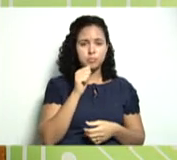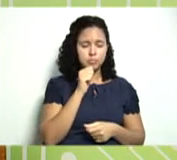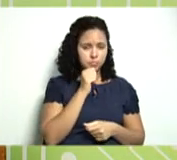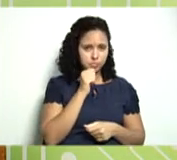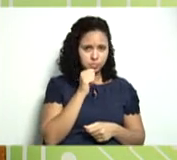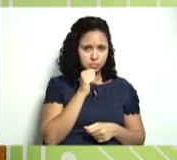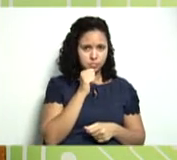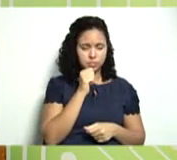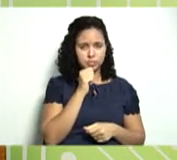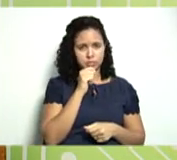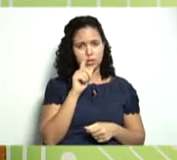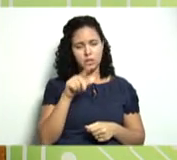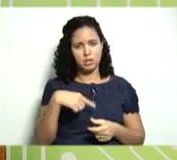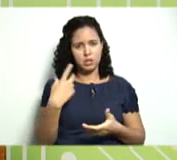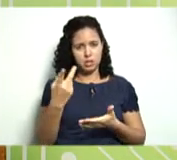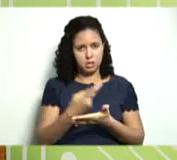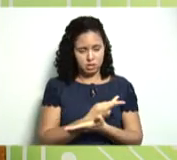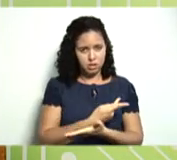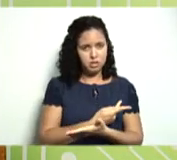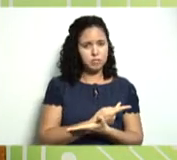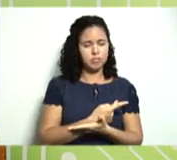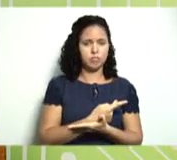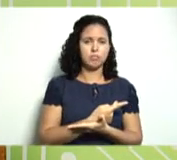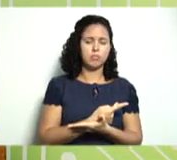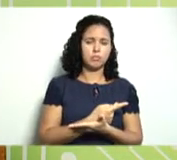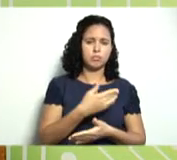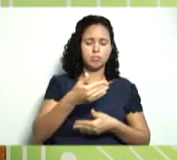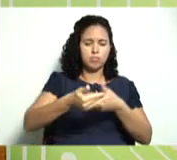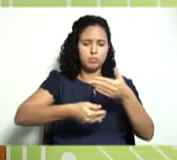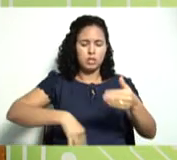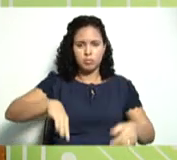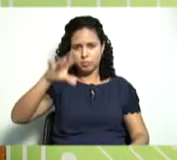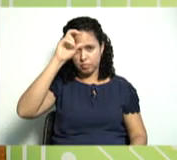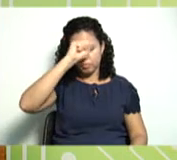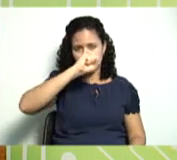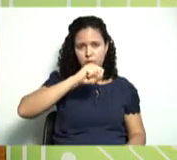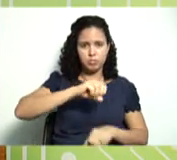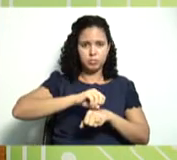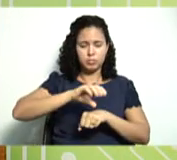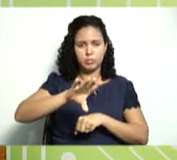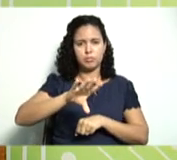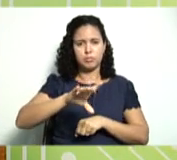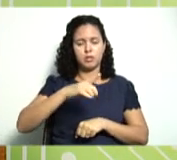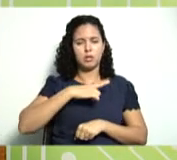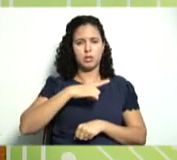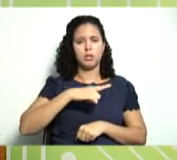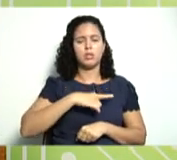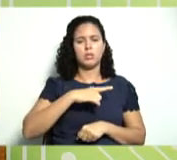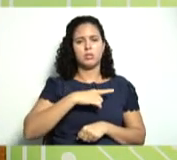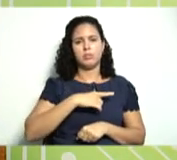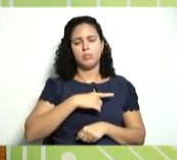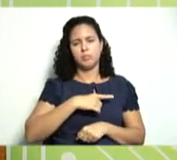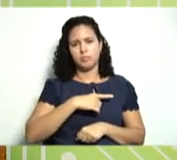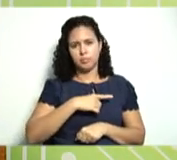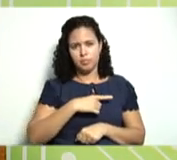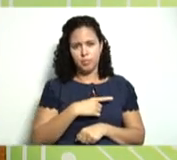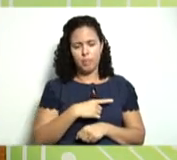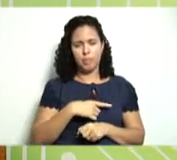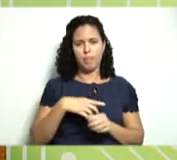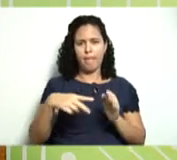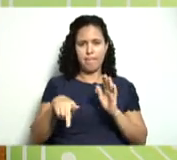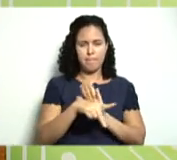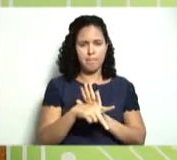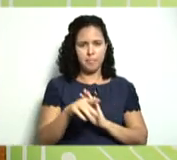ano que a gente sabe que a gente aprende e fica essa dica pra vocês têm um alinhamento mas tem um alinhamento específico